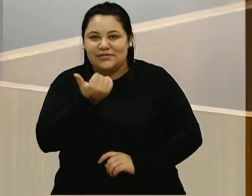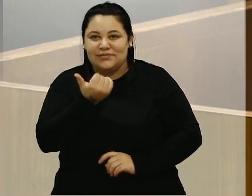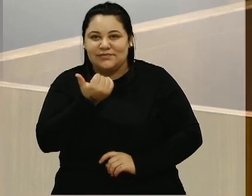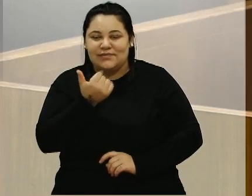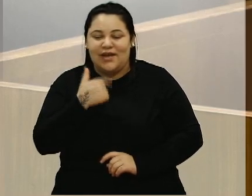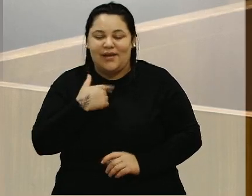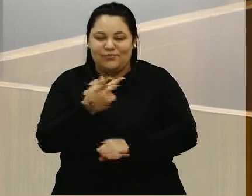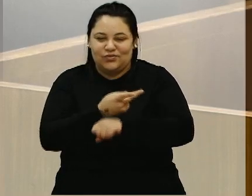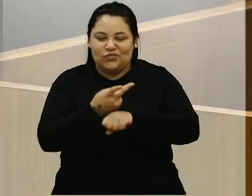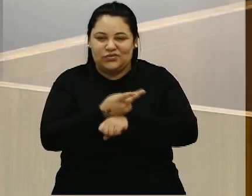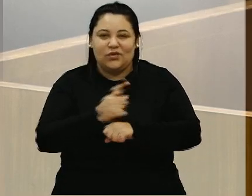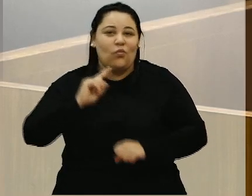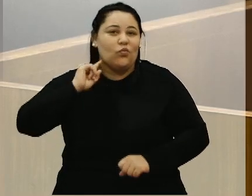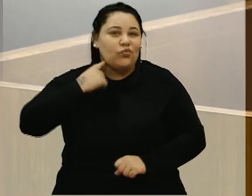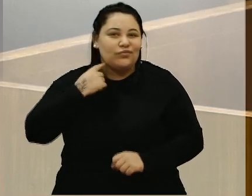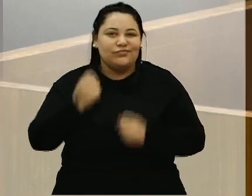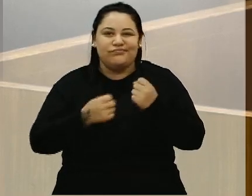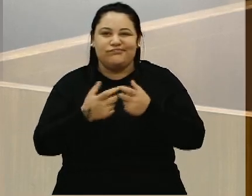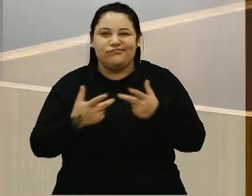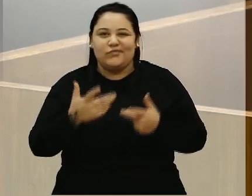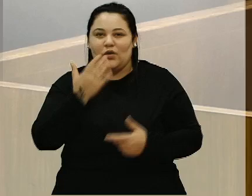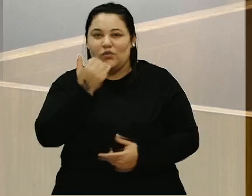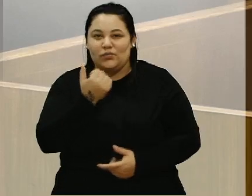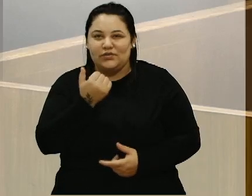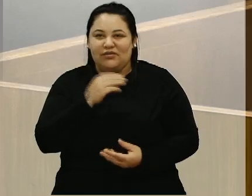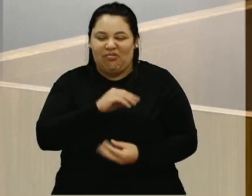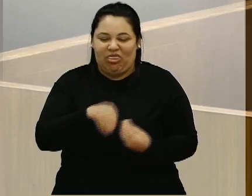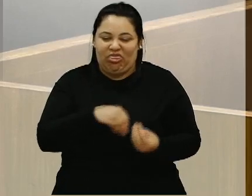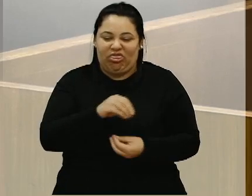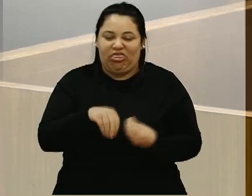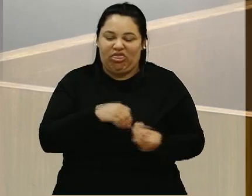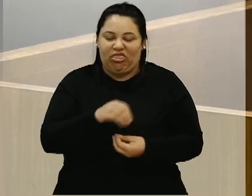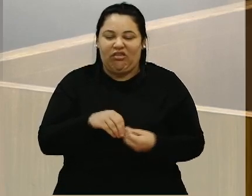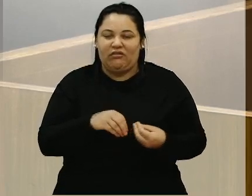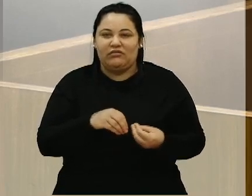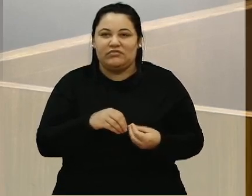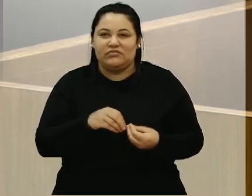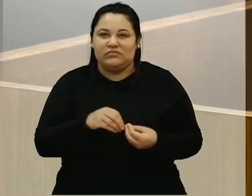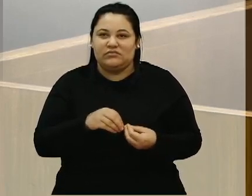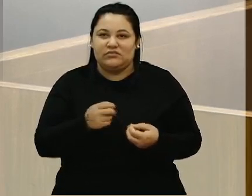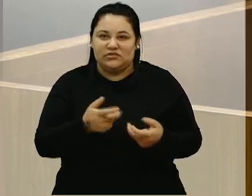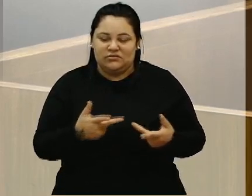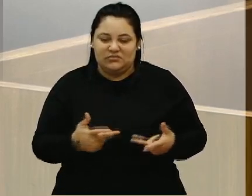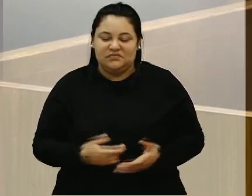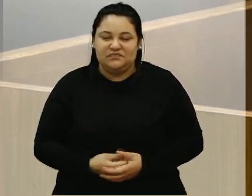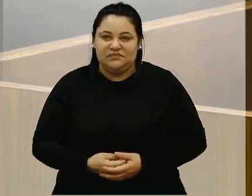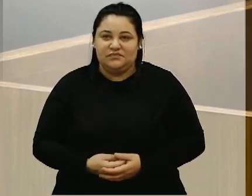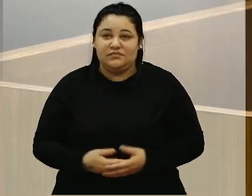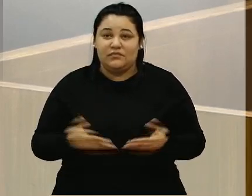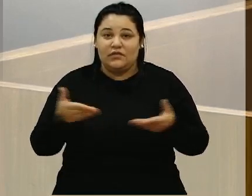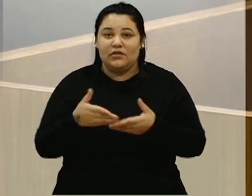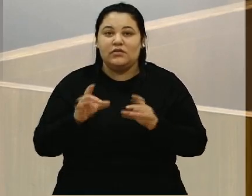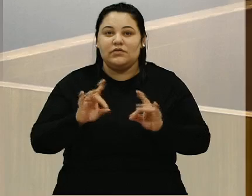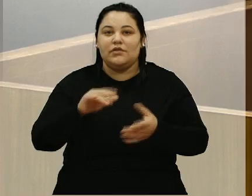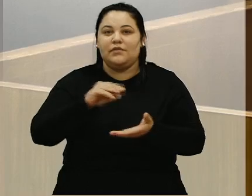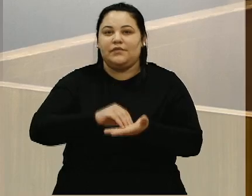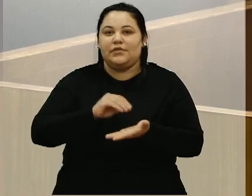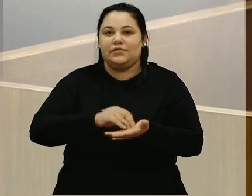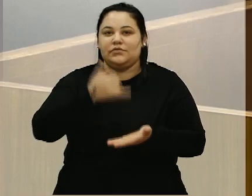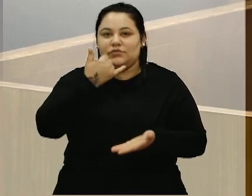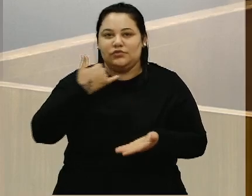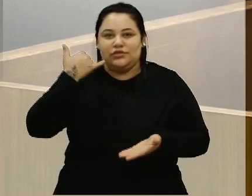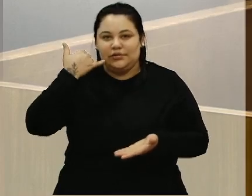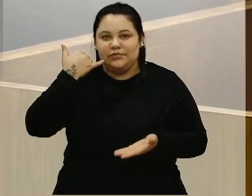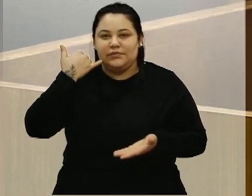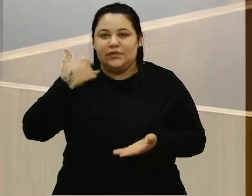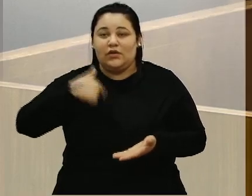no lixo alguma comida que está misturada com outros resíduos. E agora só falta o Frei Jaime, então, e agora